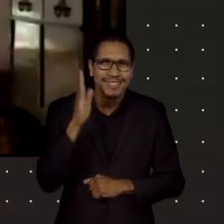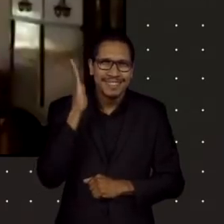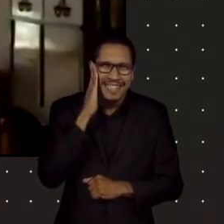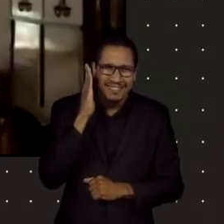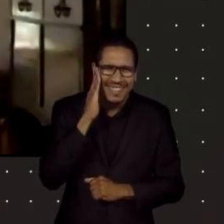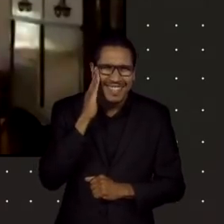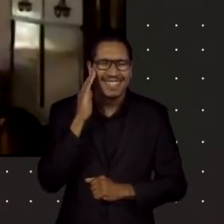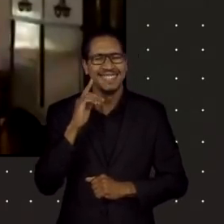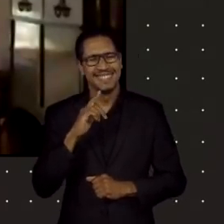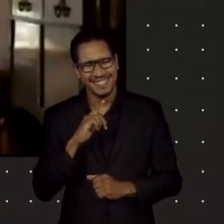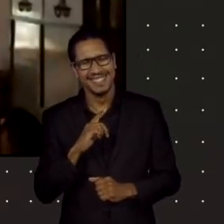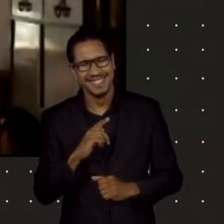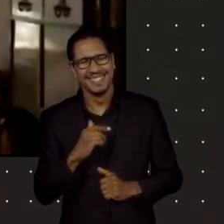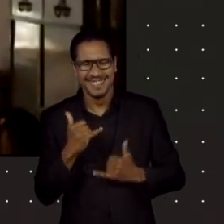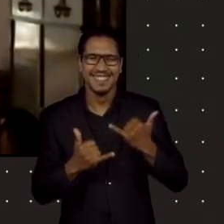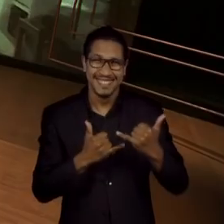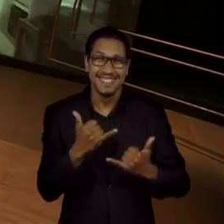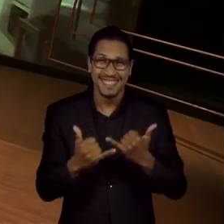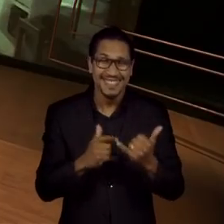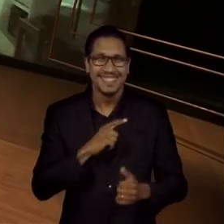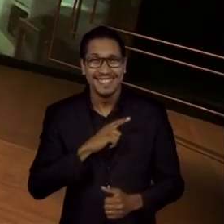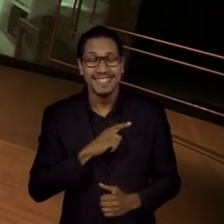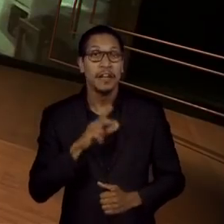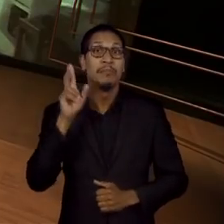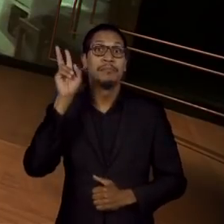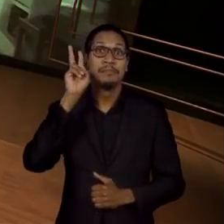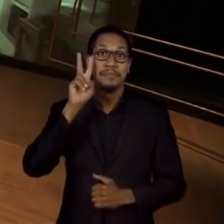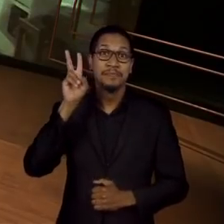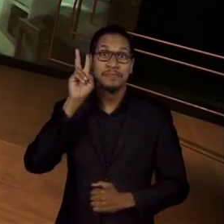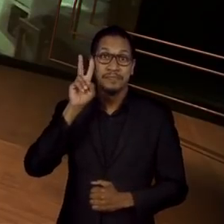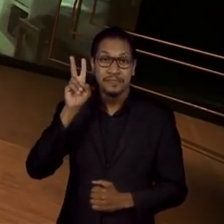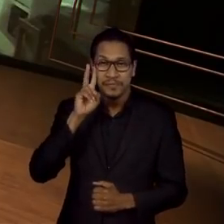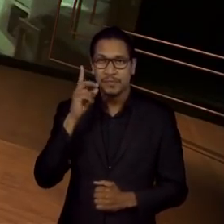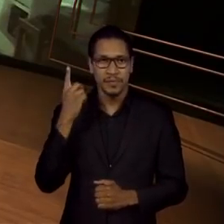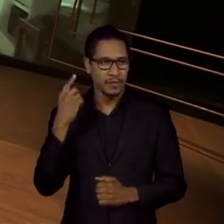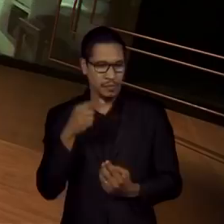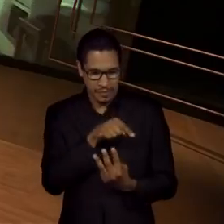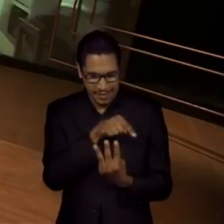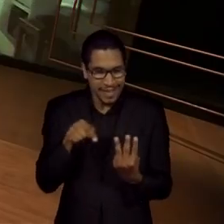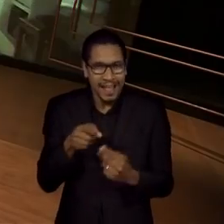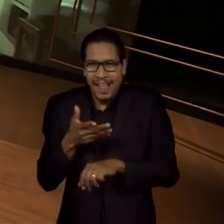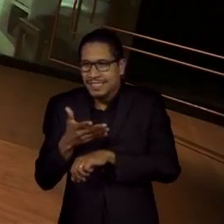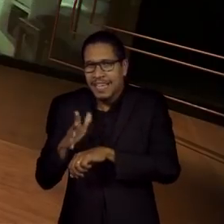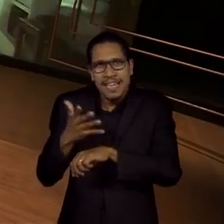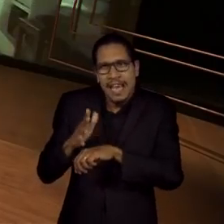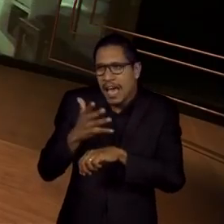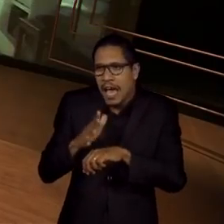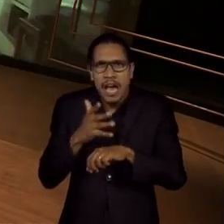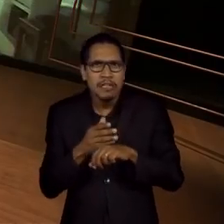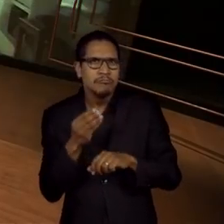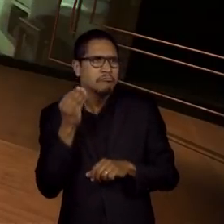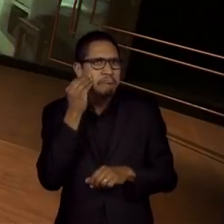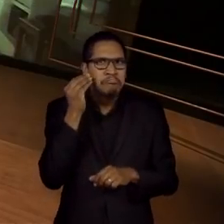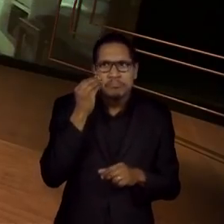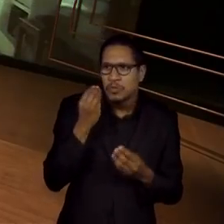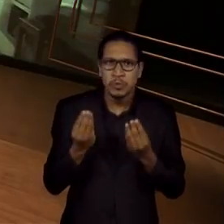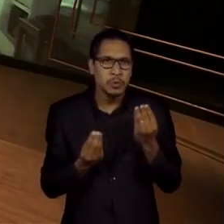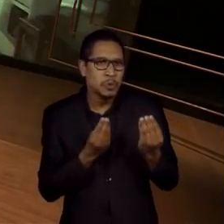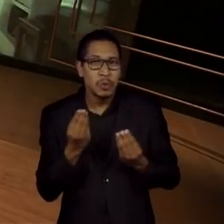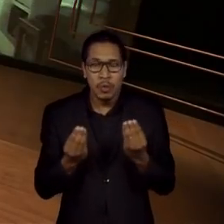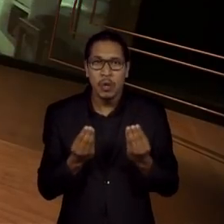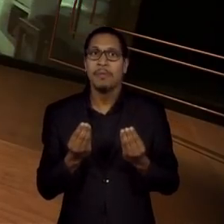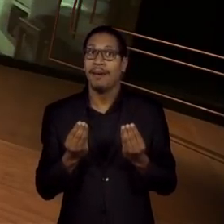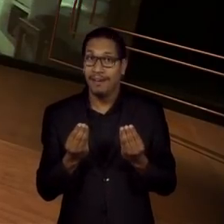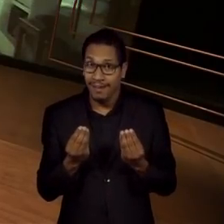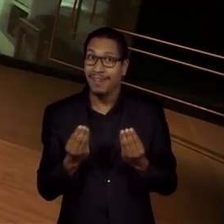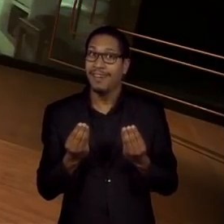quê. Então, eu me lembro dos nossos ensaios, os ensaios que nós fazíamos, e era tudo